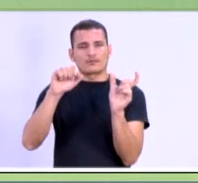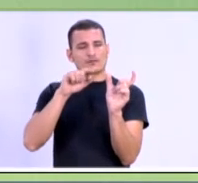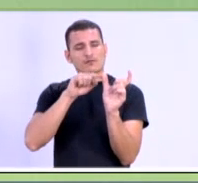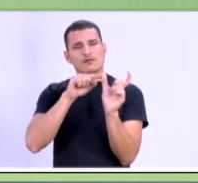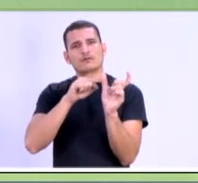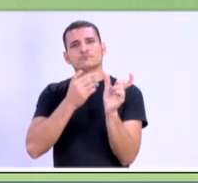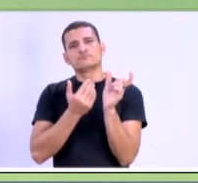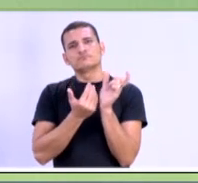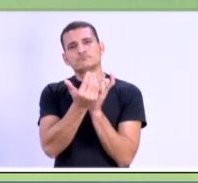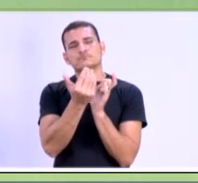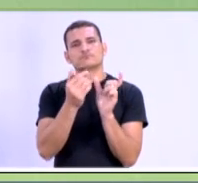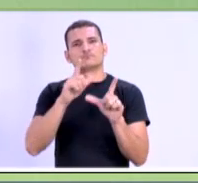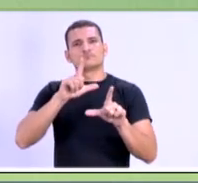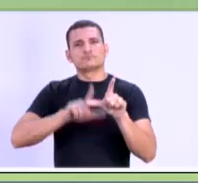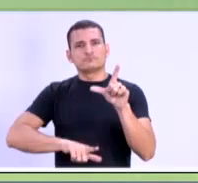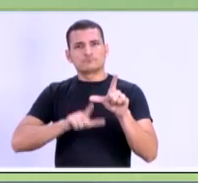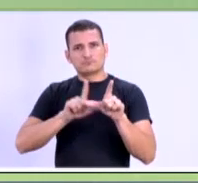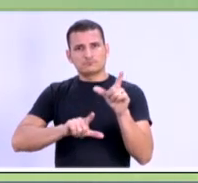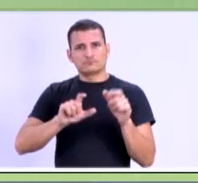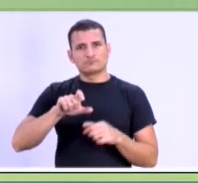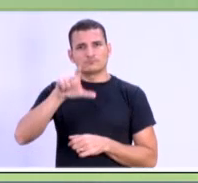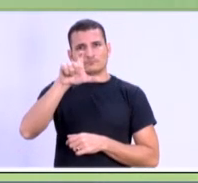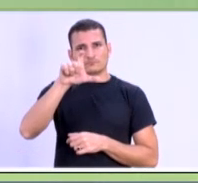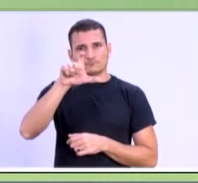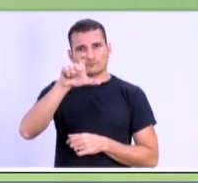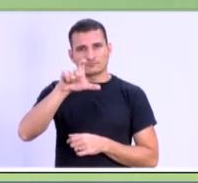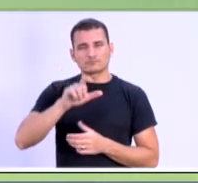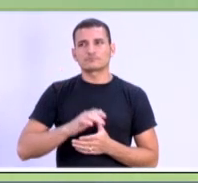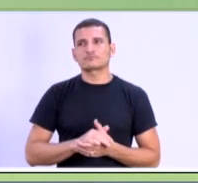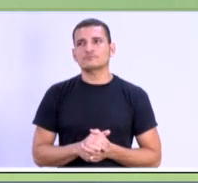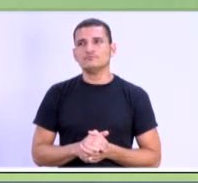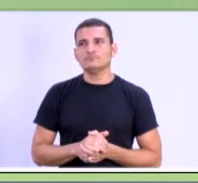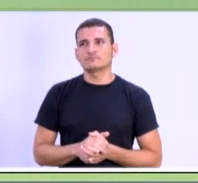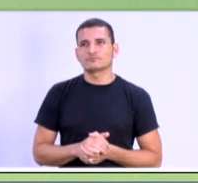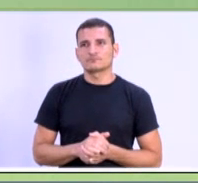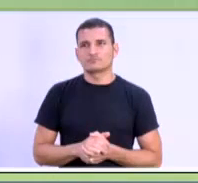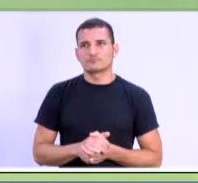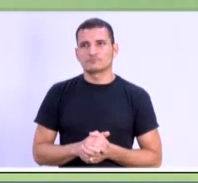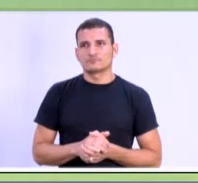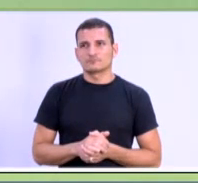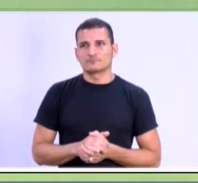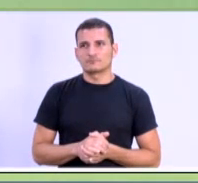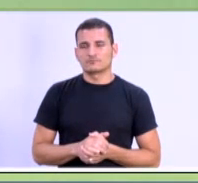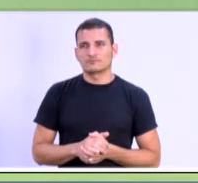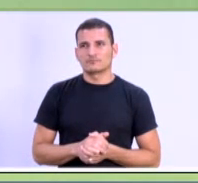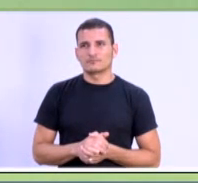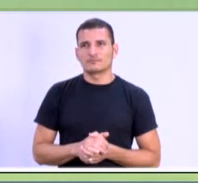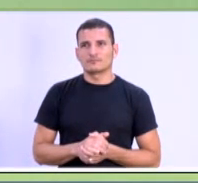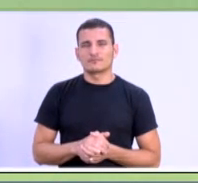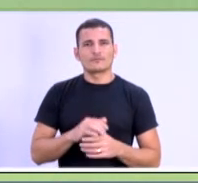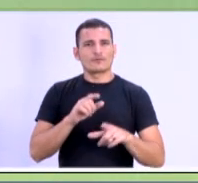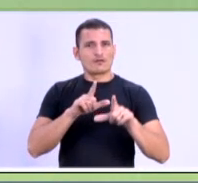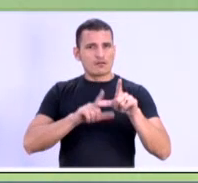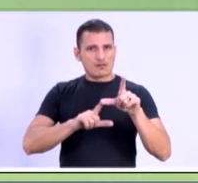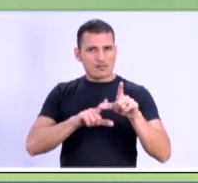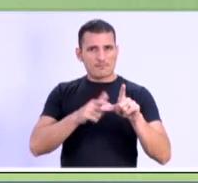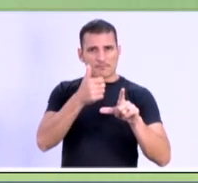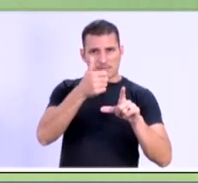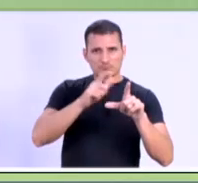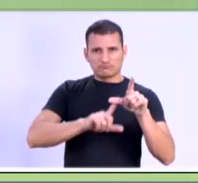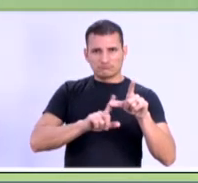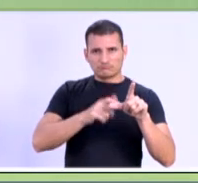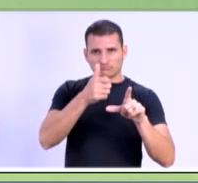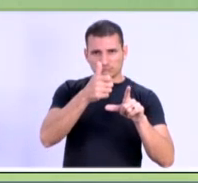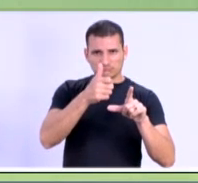C cliente maiúsculo aqui, tá, gente? Caso a classe... Só a primeira letra, o resto é